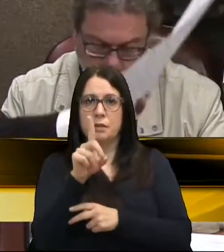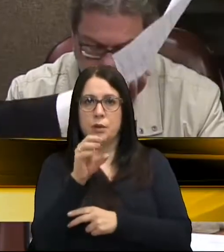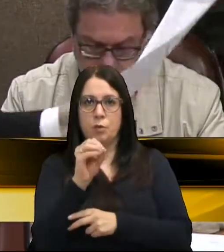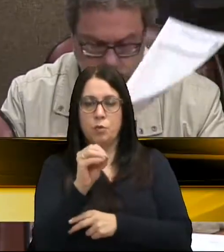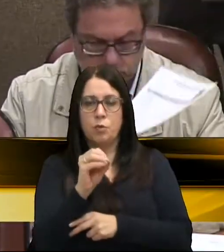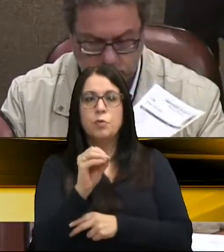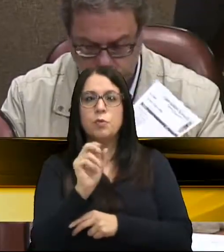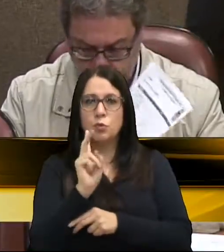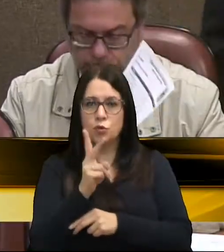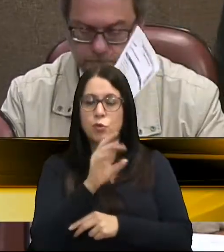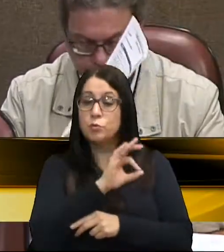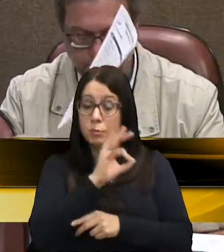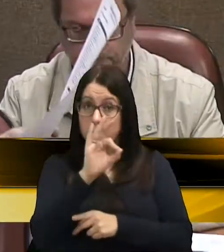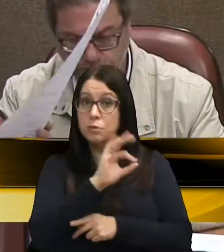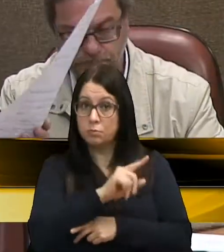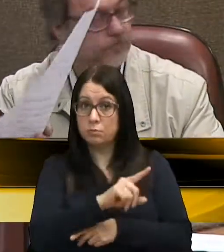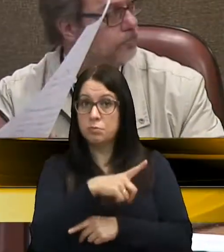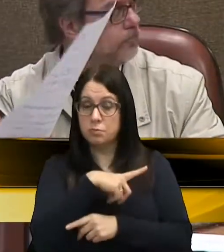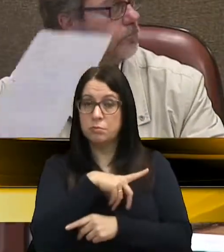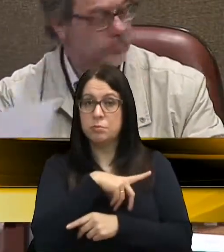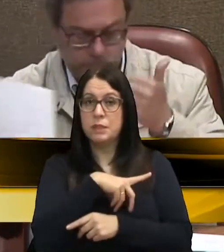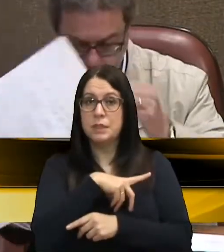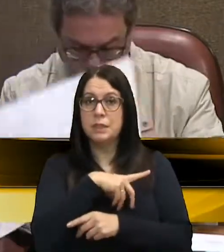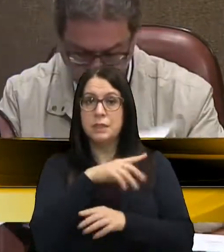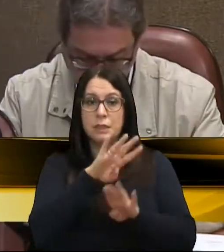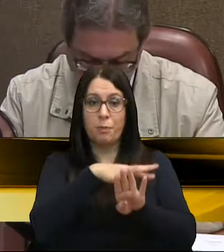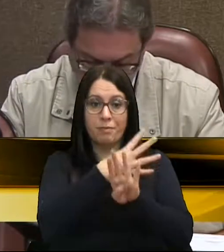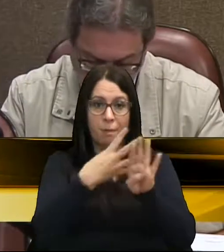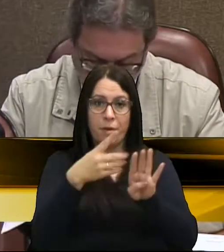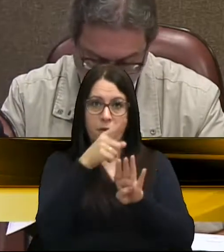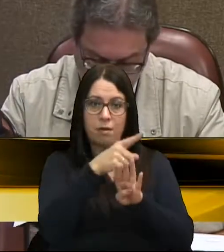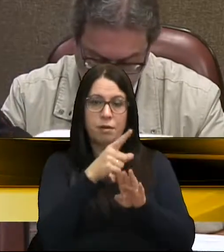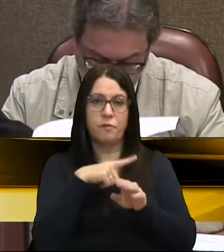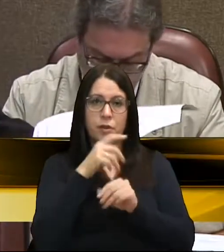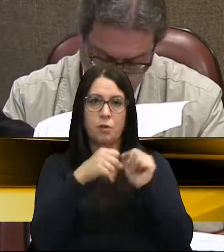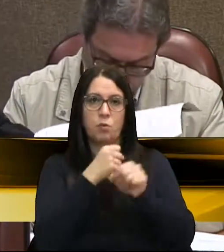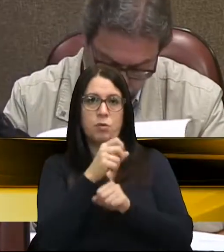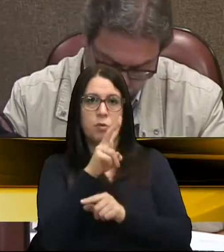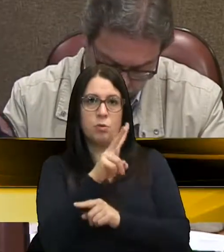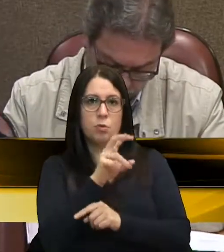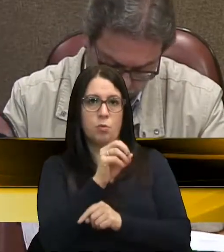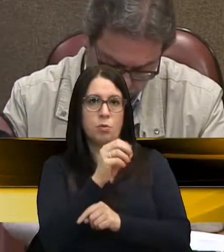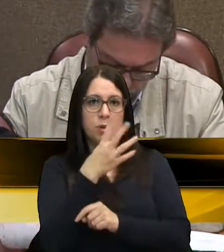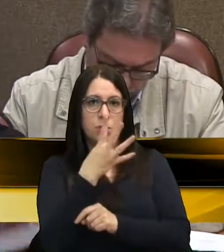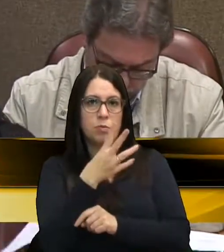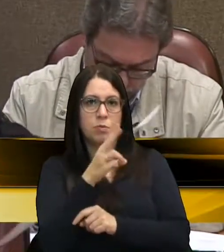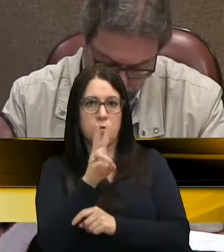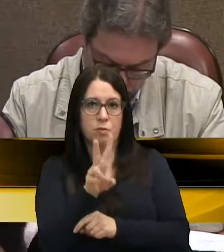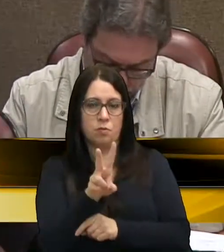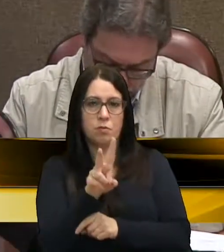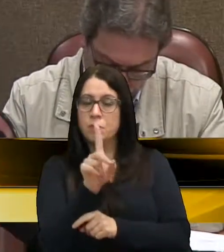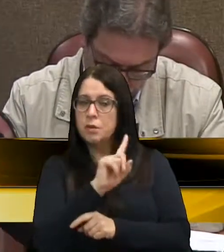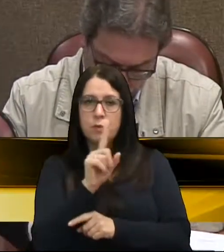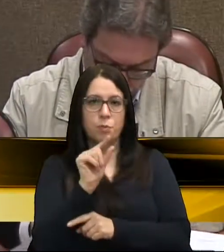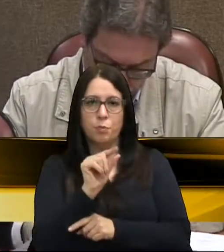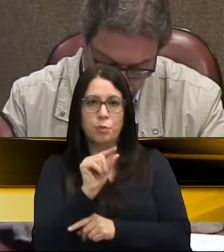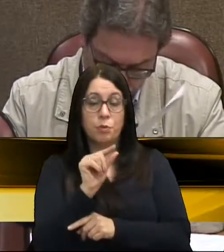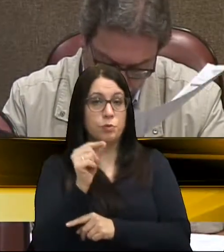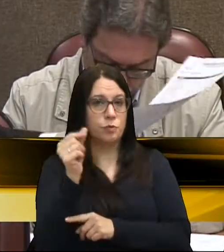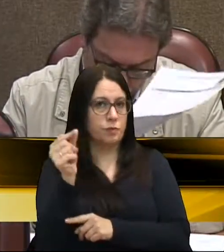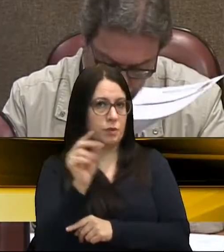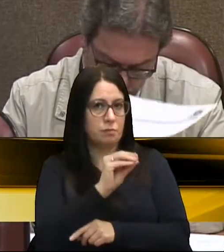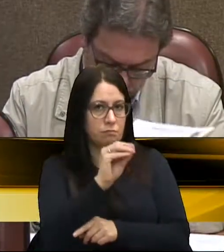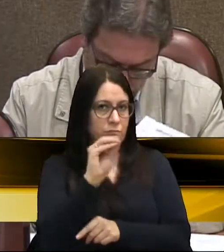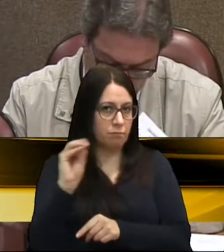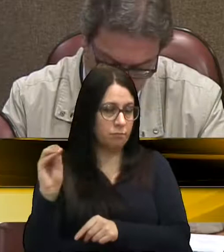nos percentuais. Existem percentuais, uma tabela que vai até o ano de 2042, não são poucos os valores,